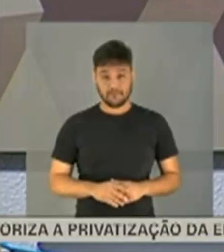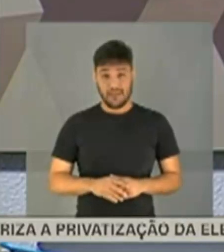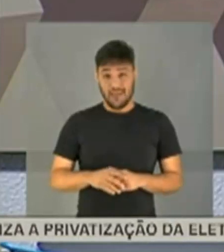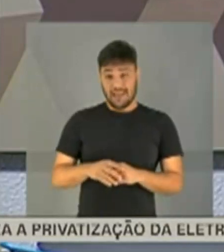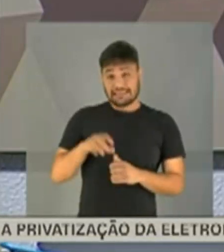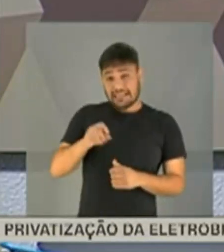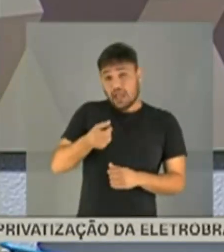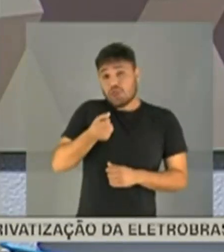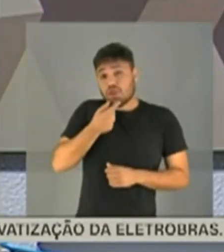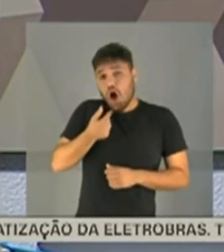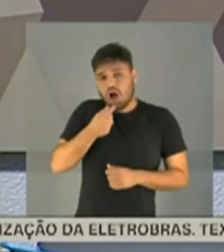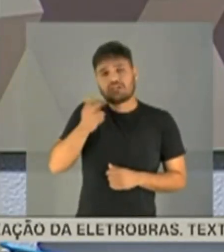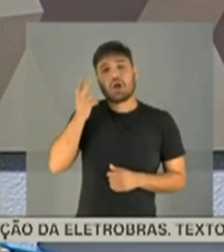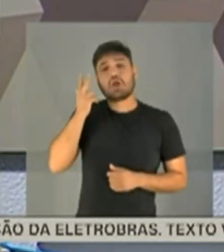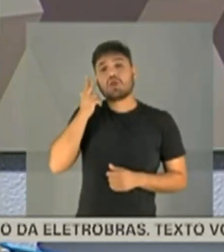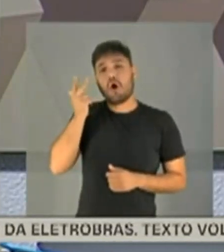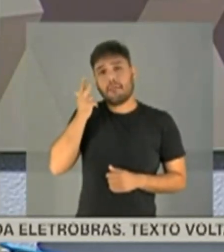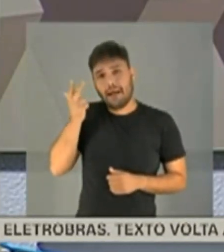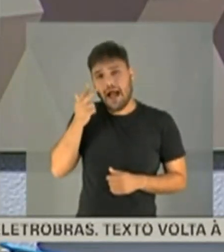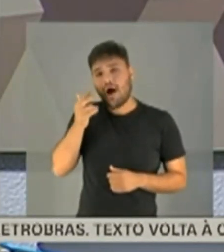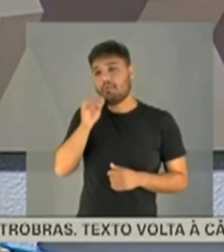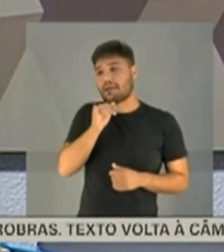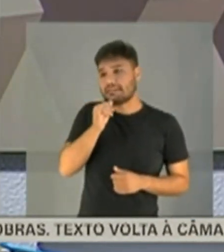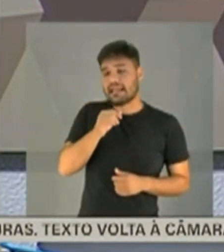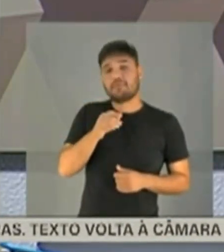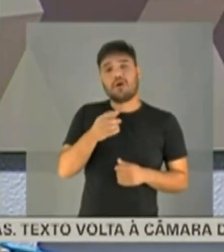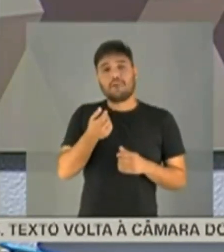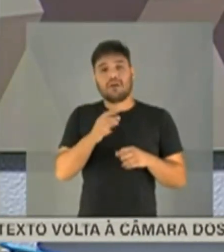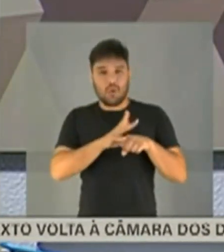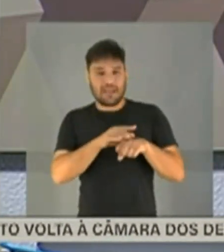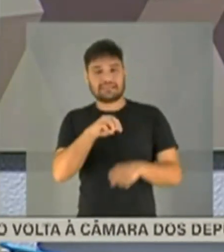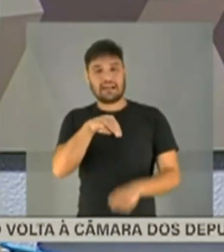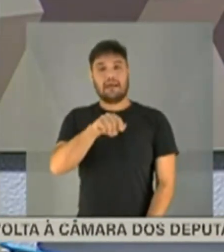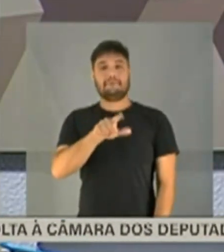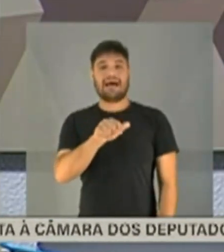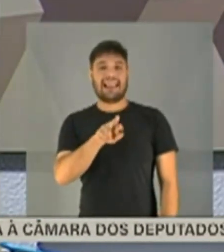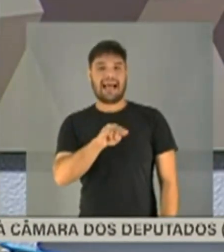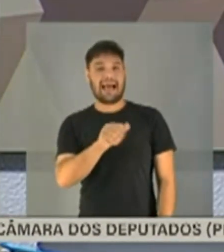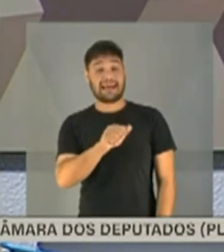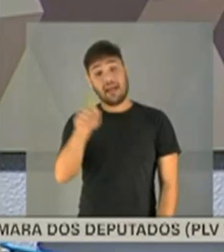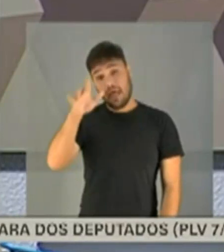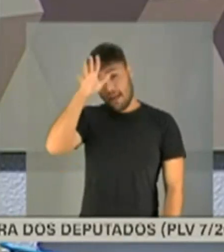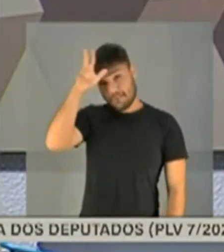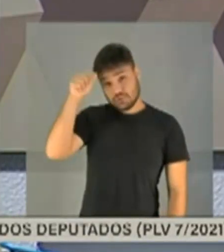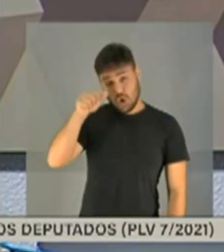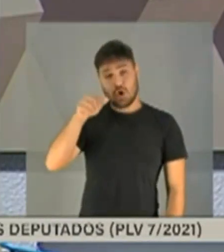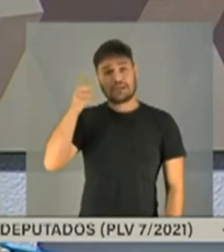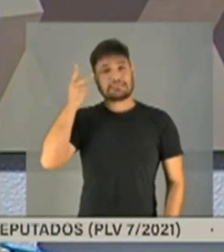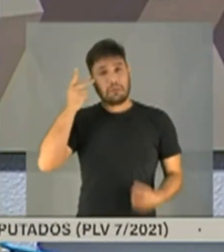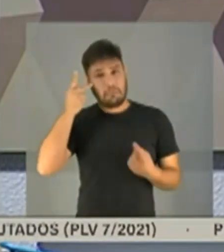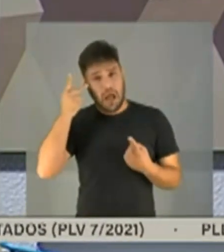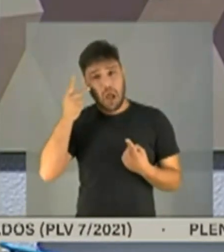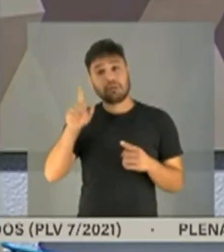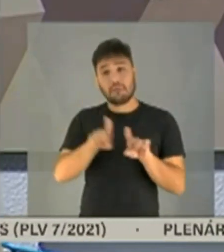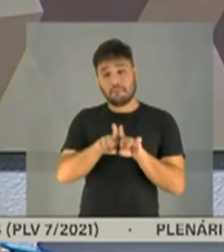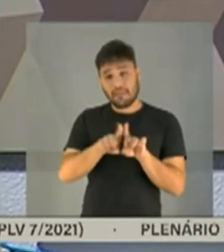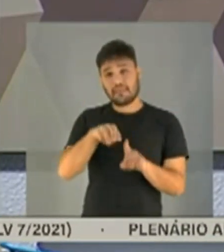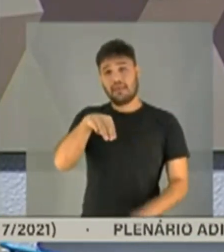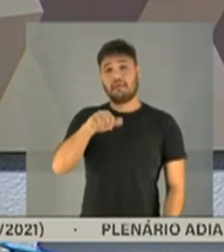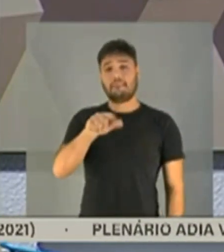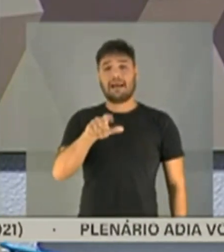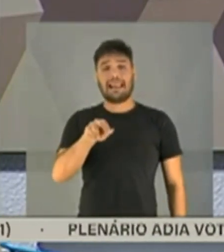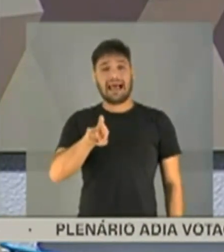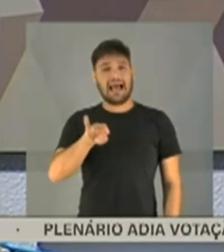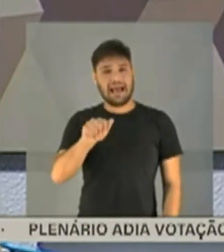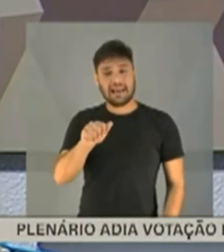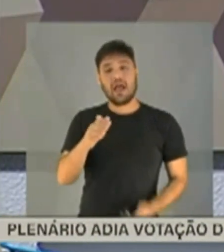doses usuais, como aquela que nós damos para combate de malária, por exemplo, na própria região amazônica, ou em São Paulo, que também tem casos de malária, ou em